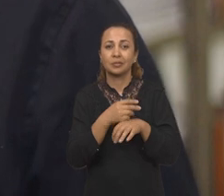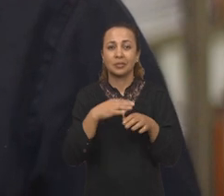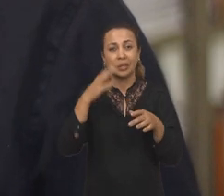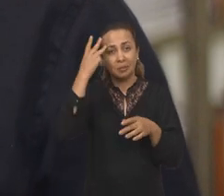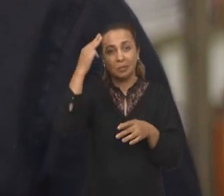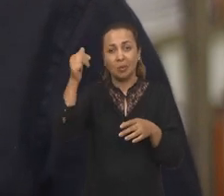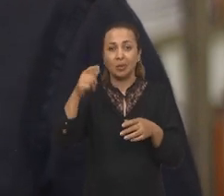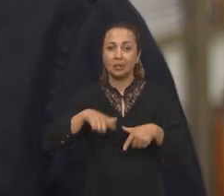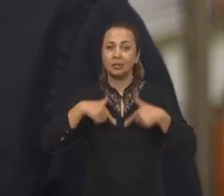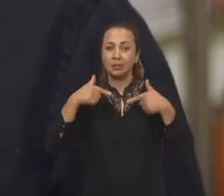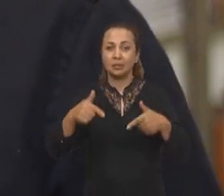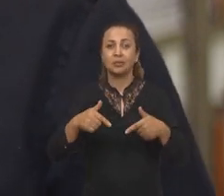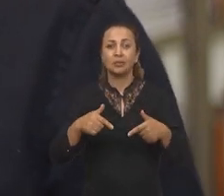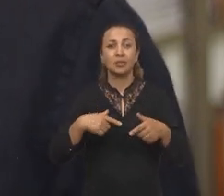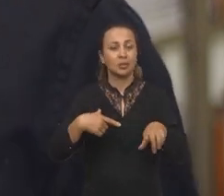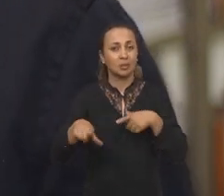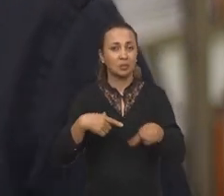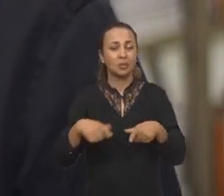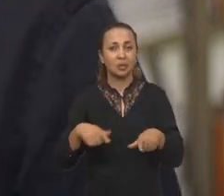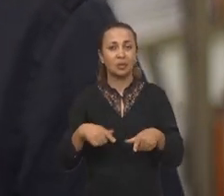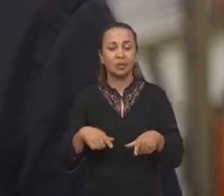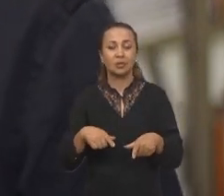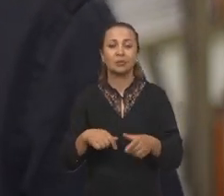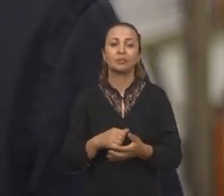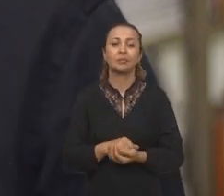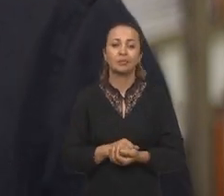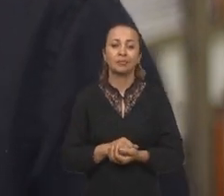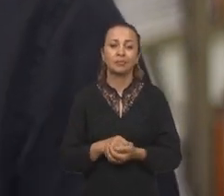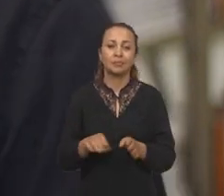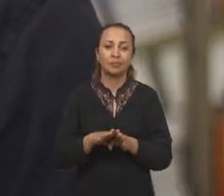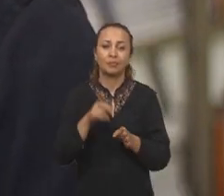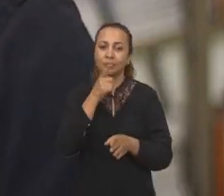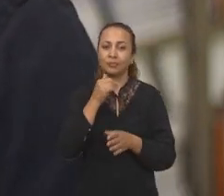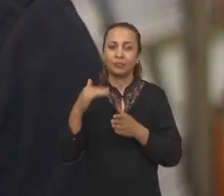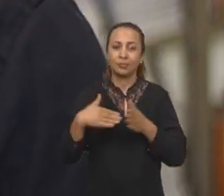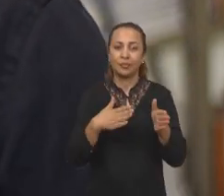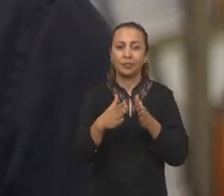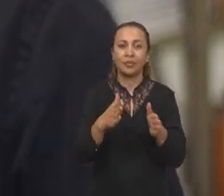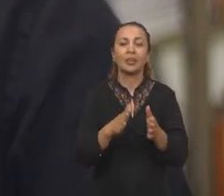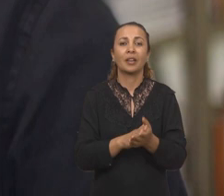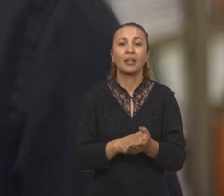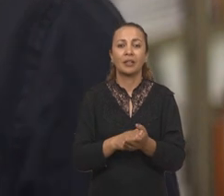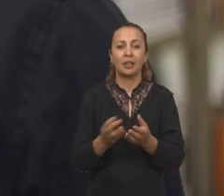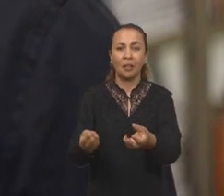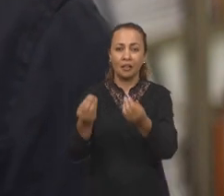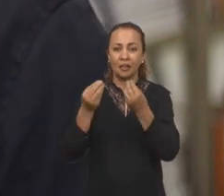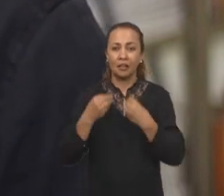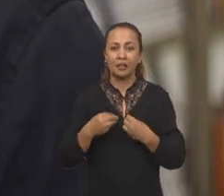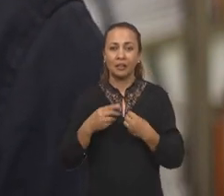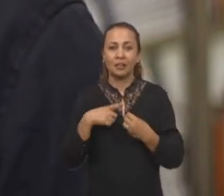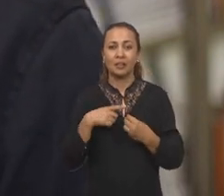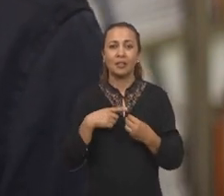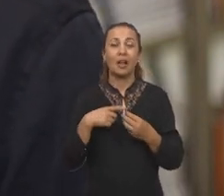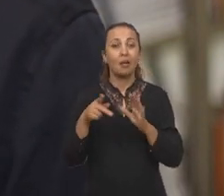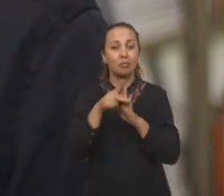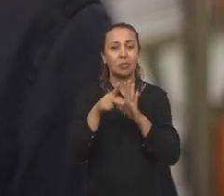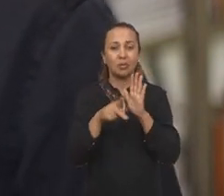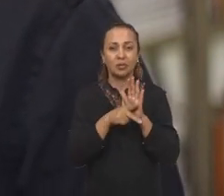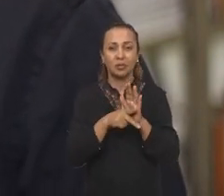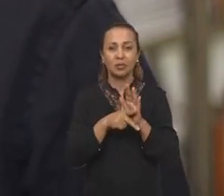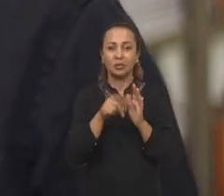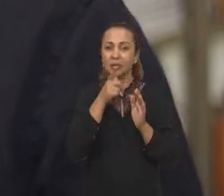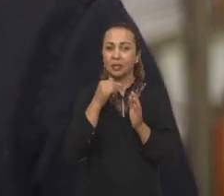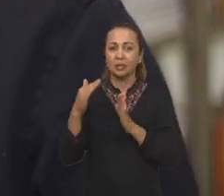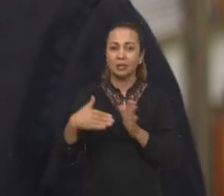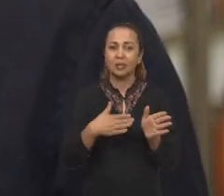a memória da Luta dos trabalhadores na região do submédio São Francisco então gente recebeu esse material e constituímos esse projeto um rio de